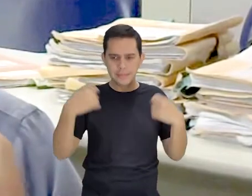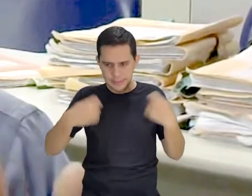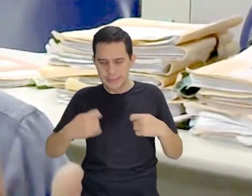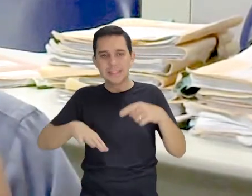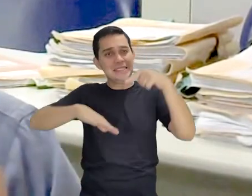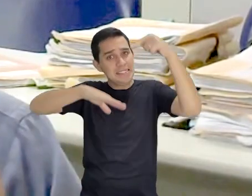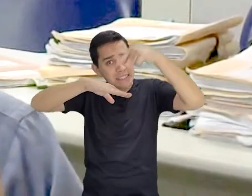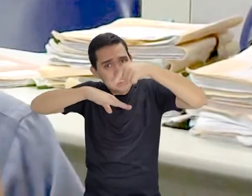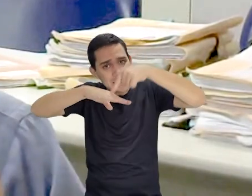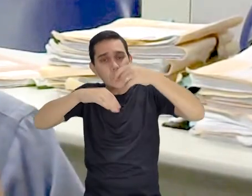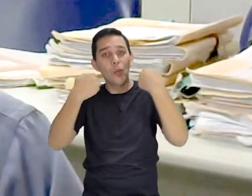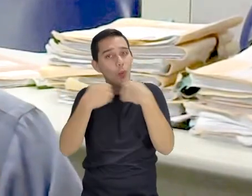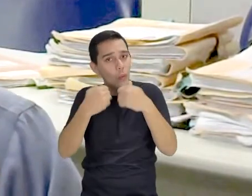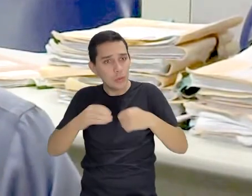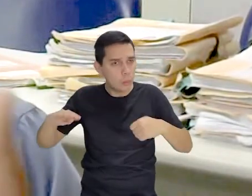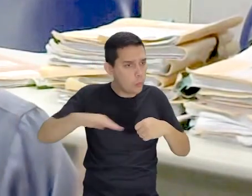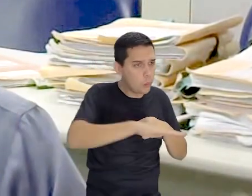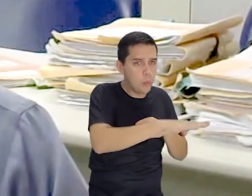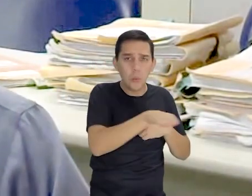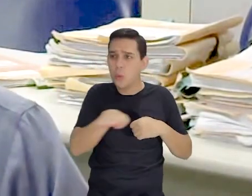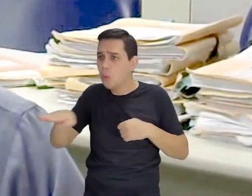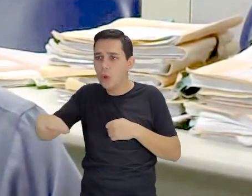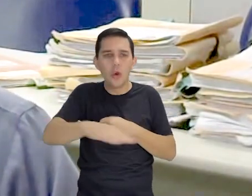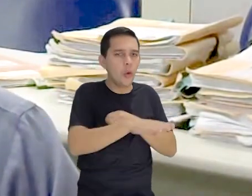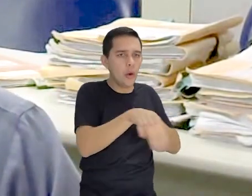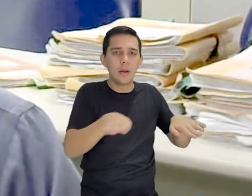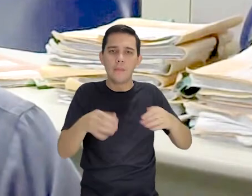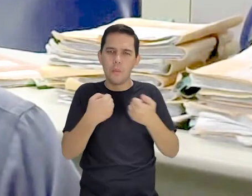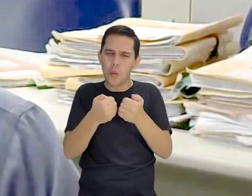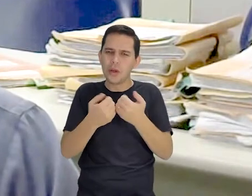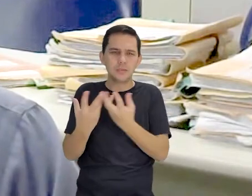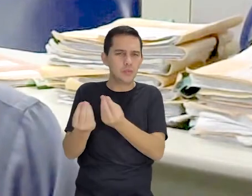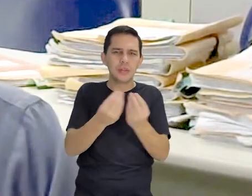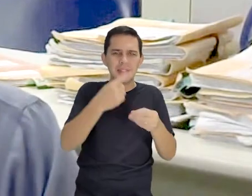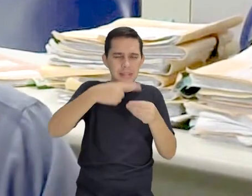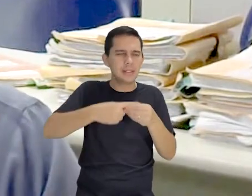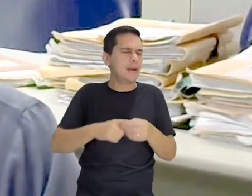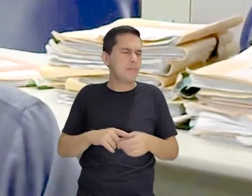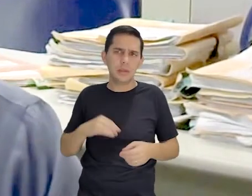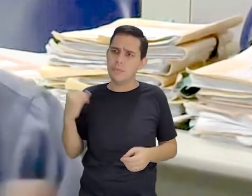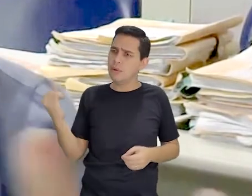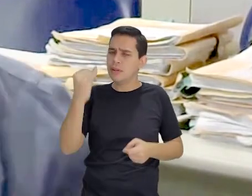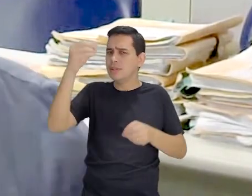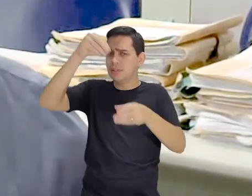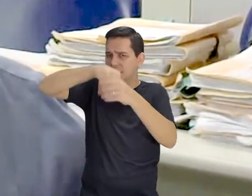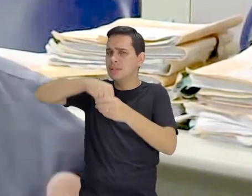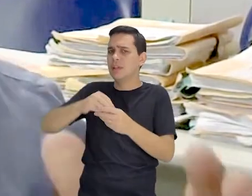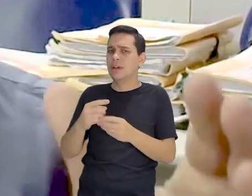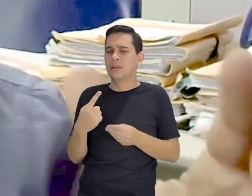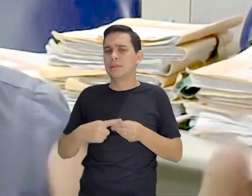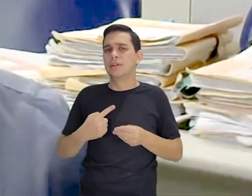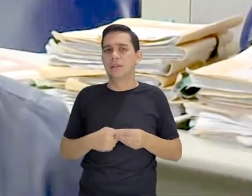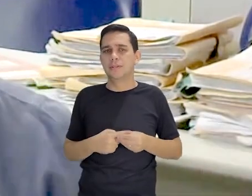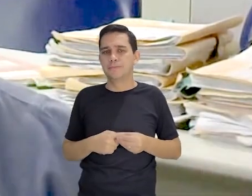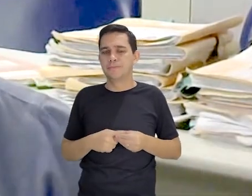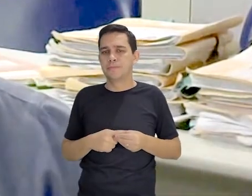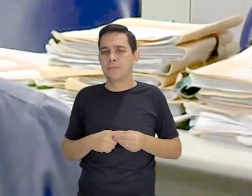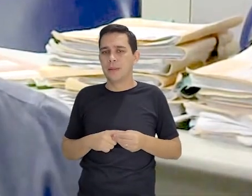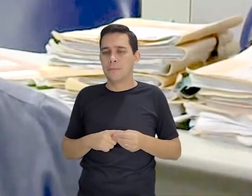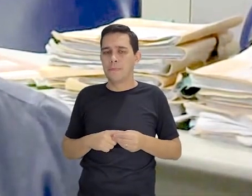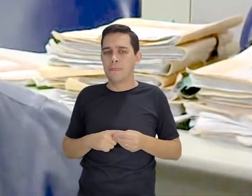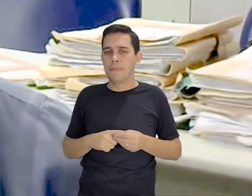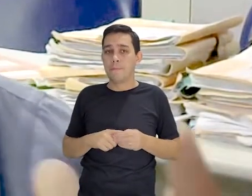essencial para o funcionamento de uma cidade e para o bem-estar dos seus cidadãos. E, no entanto, para que esse sistema